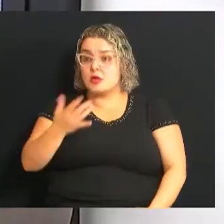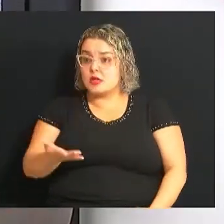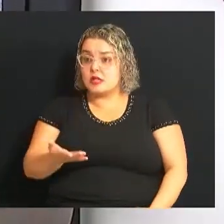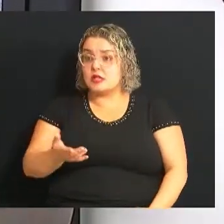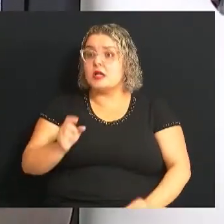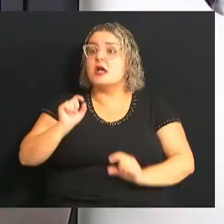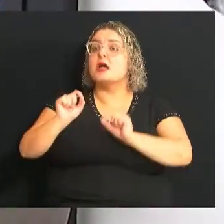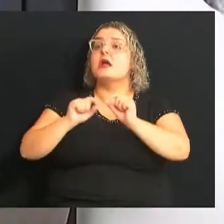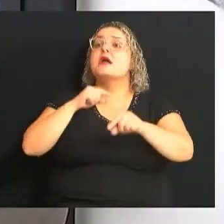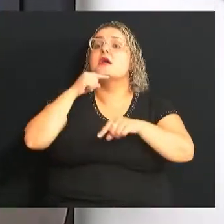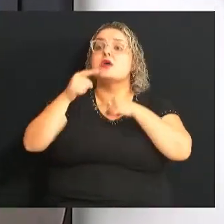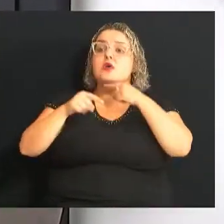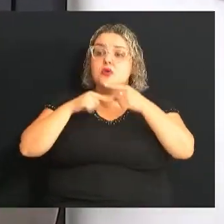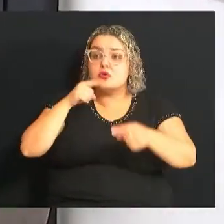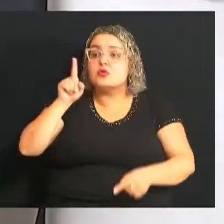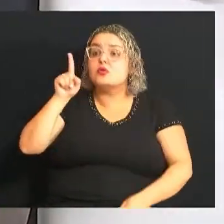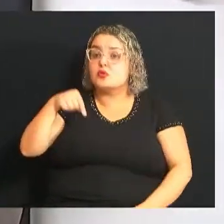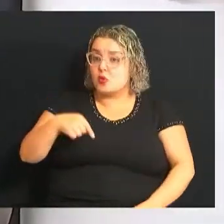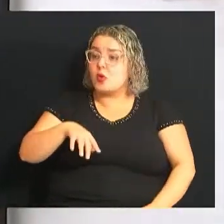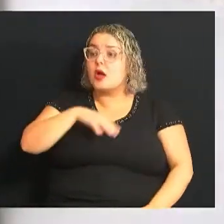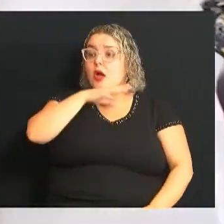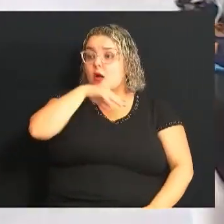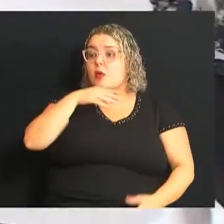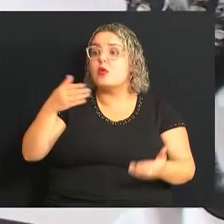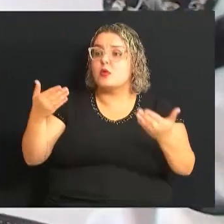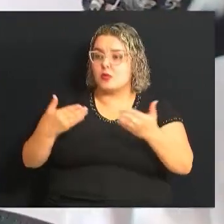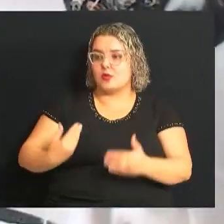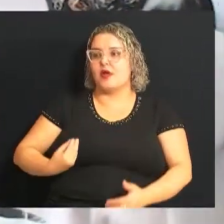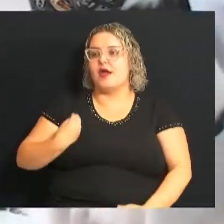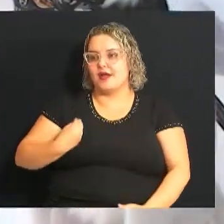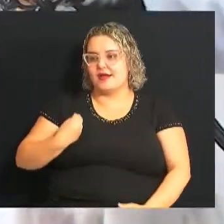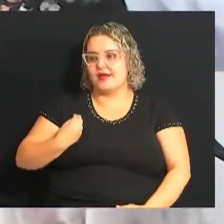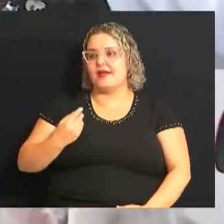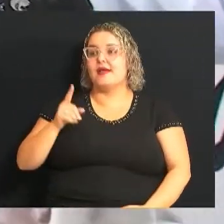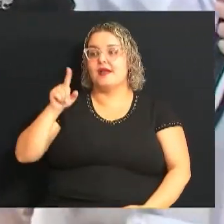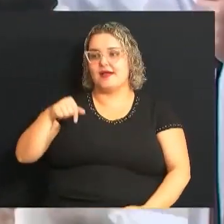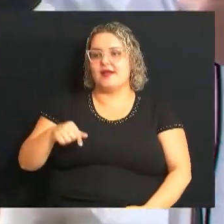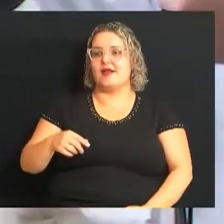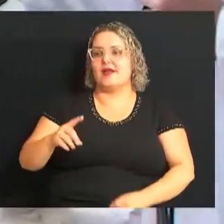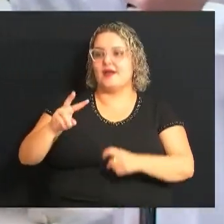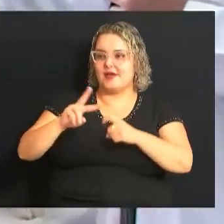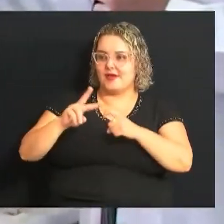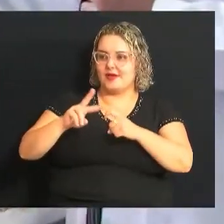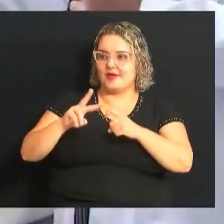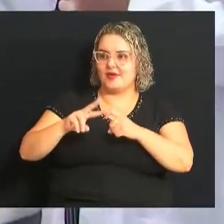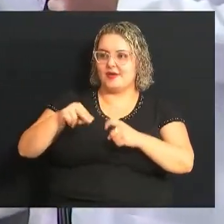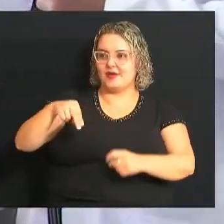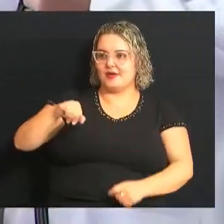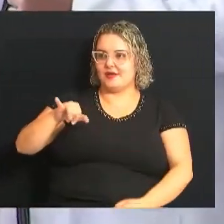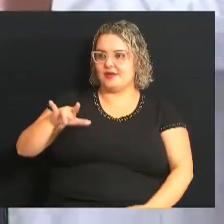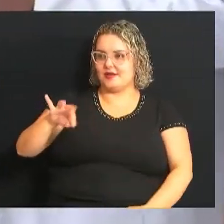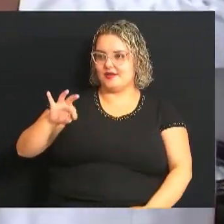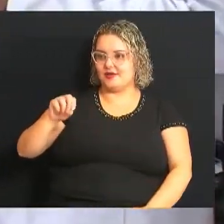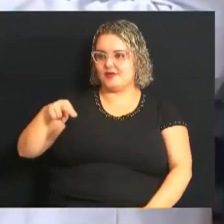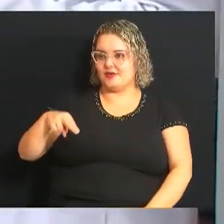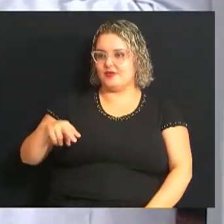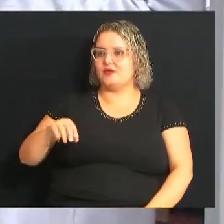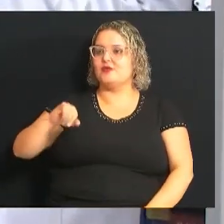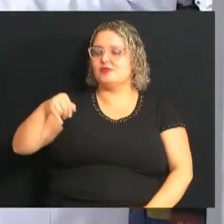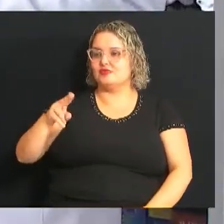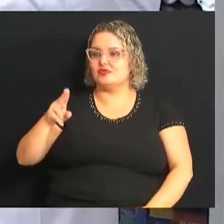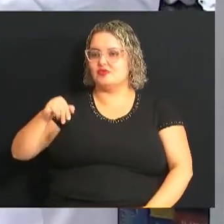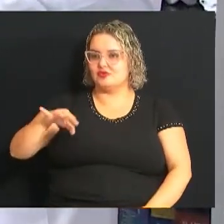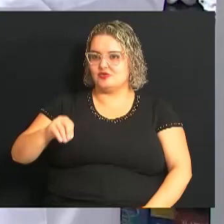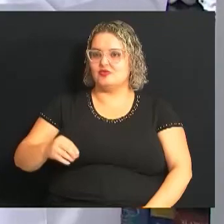essas dúvidas no É o Bicho de hoje, ao vivo aqui, é o doutor Newton Júnior, que é veterinário já há